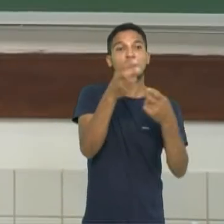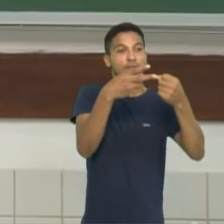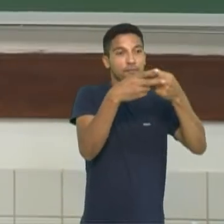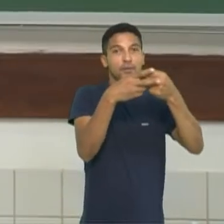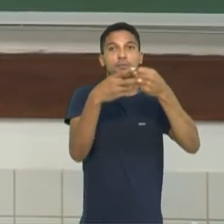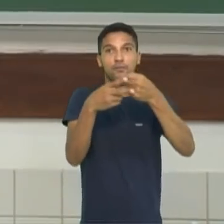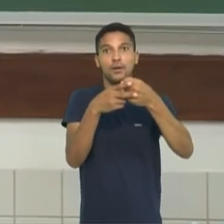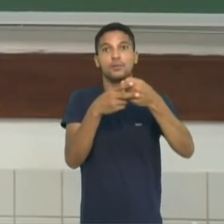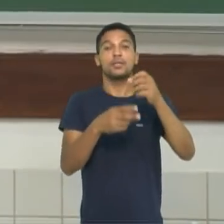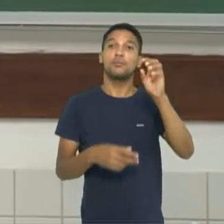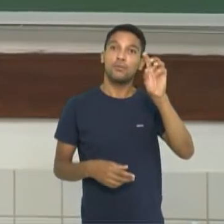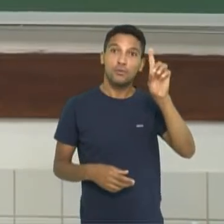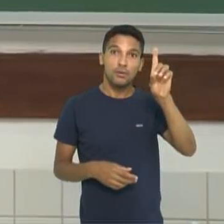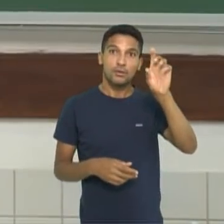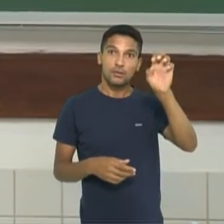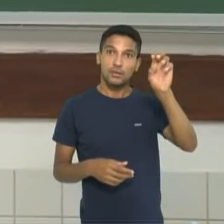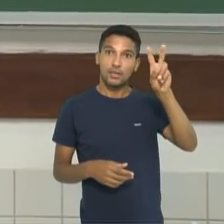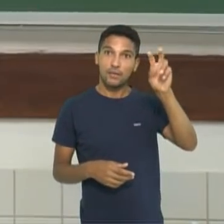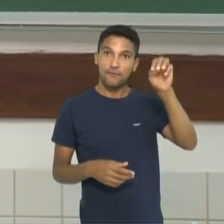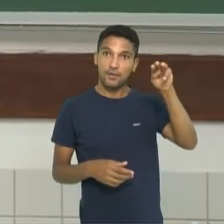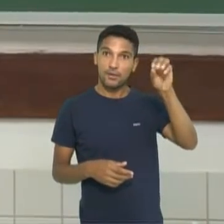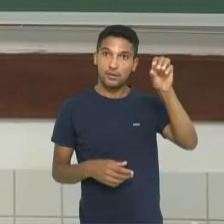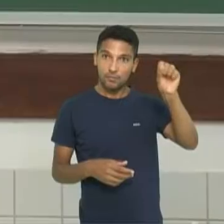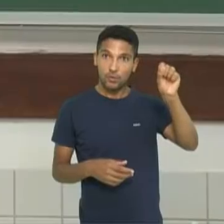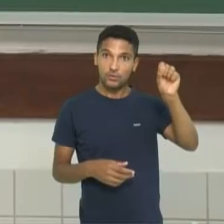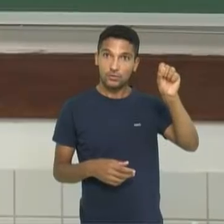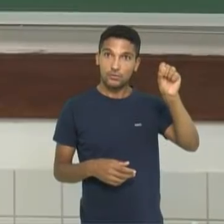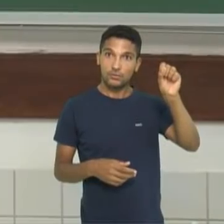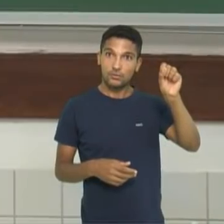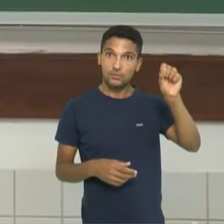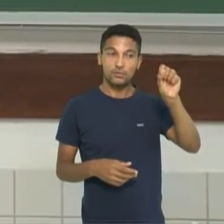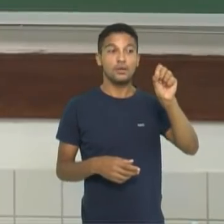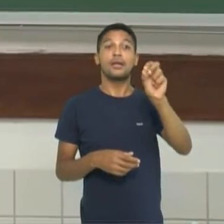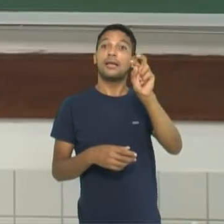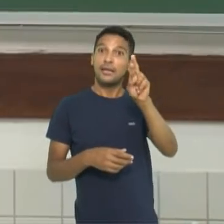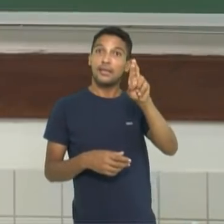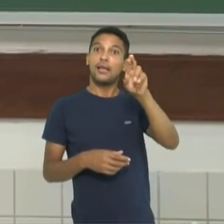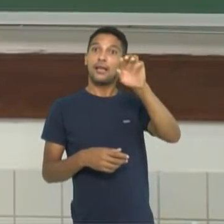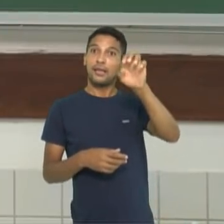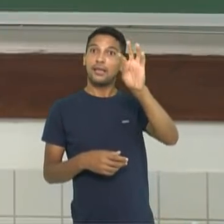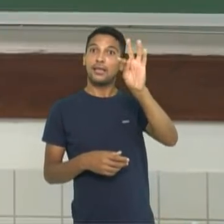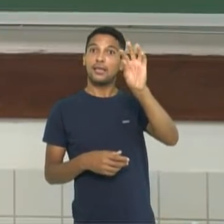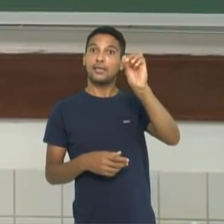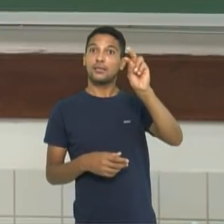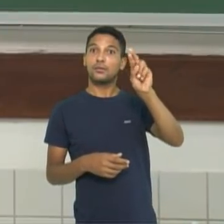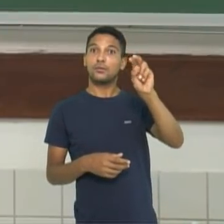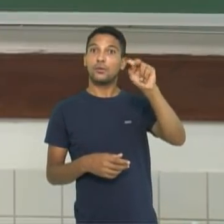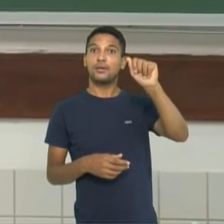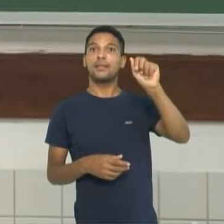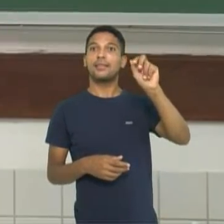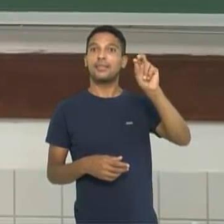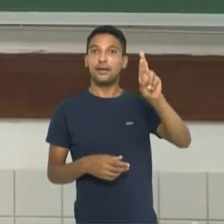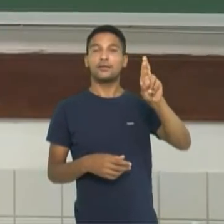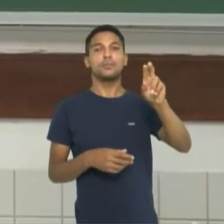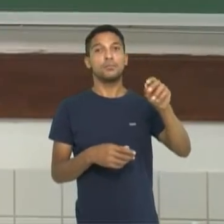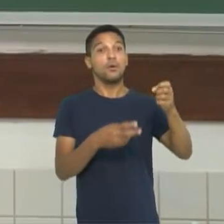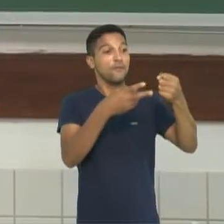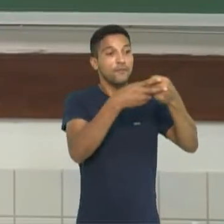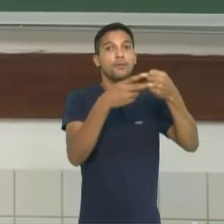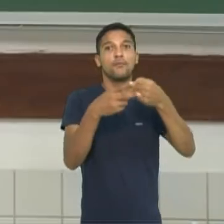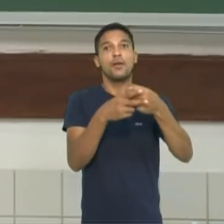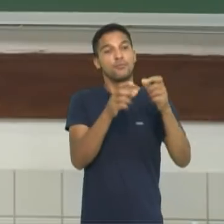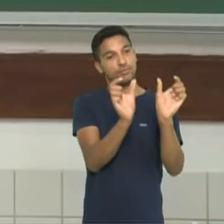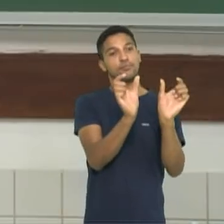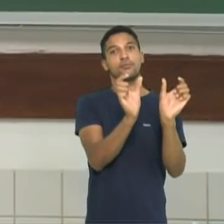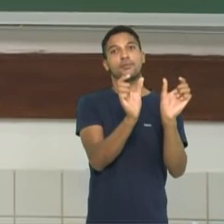verbos, dever e retornar. Um auxiliar e o outro principal. Né? Nesse caso, retornar o principal. Quando eu coloco esses